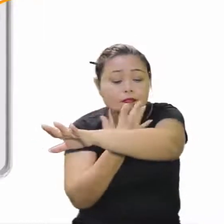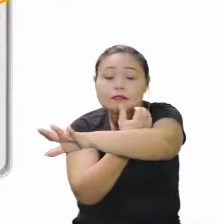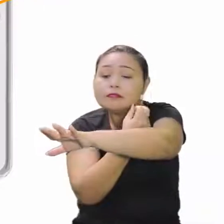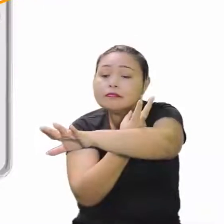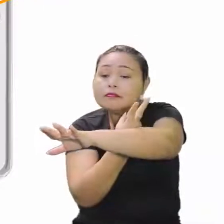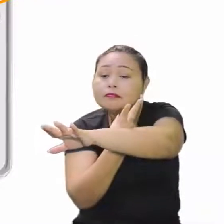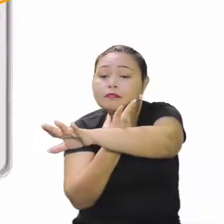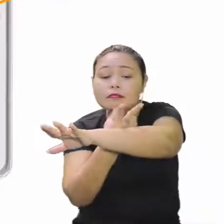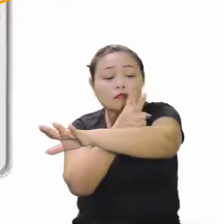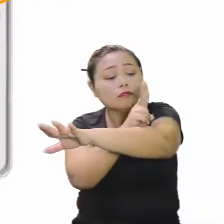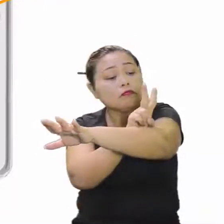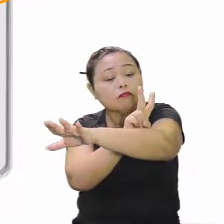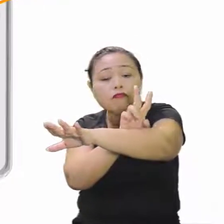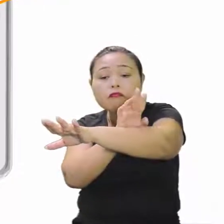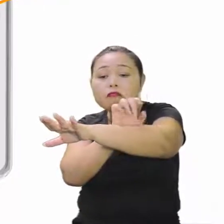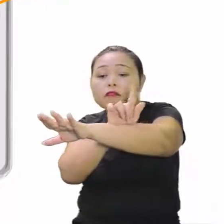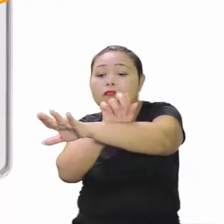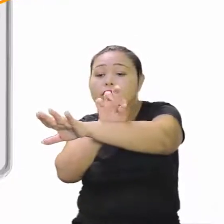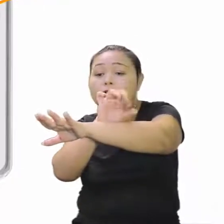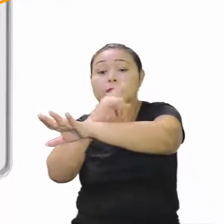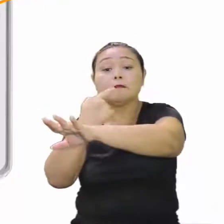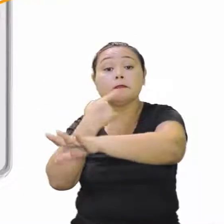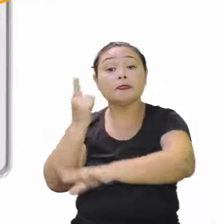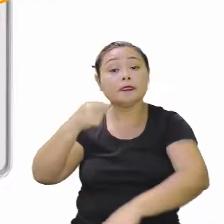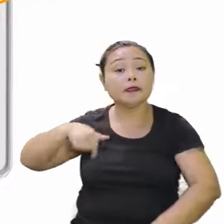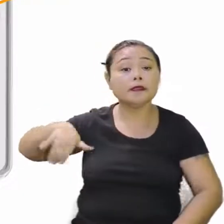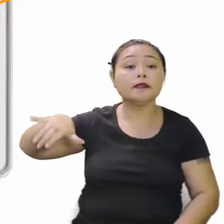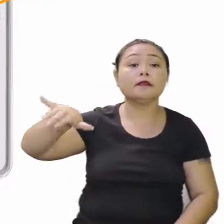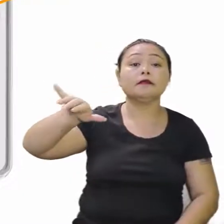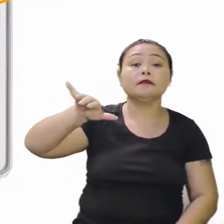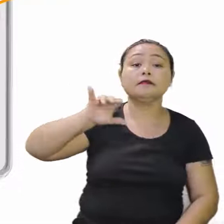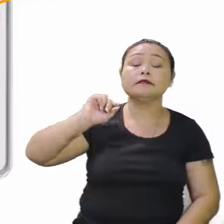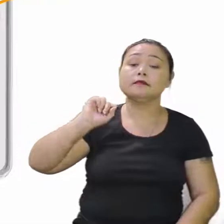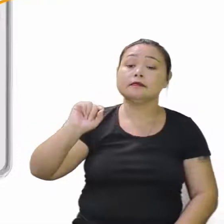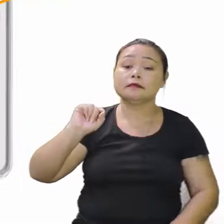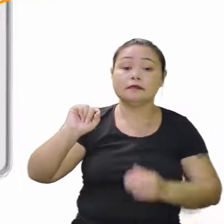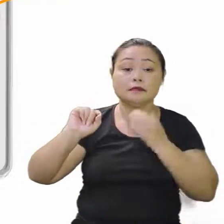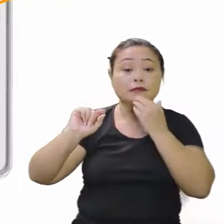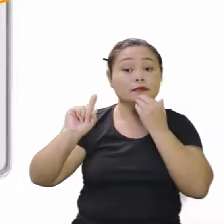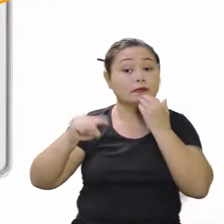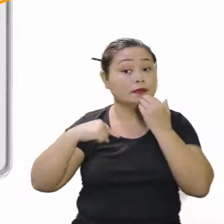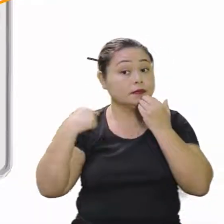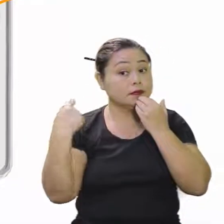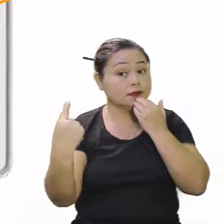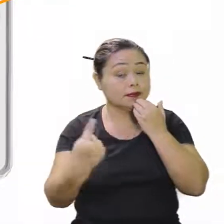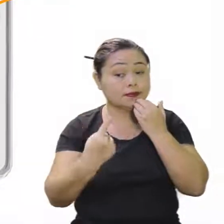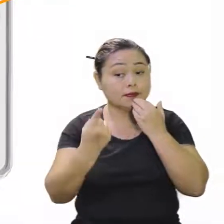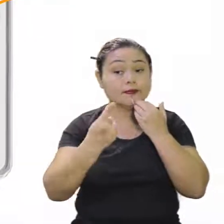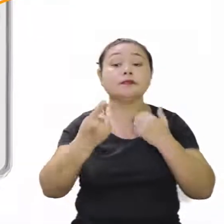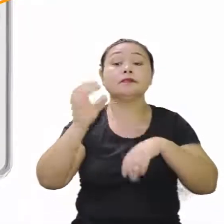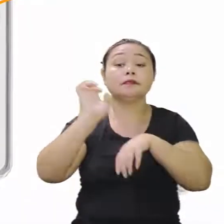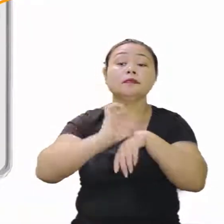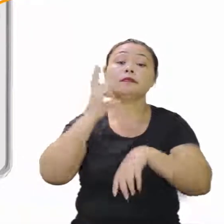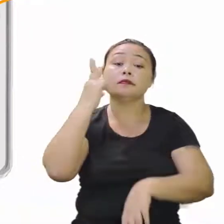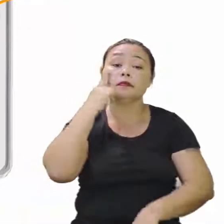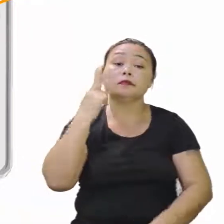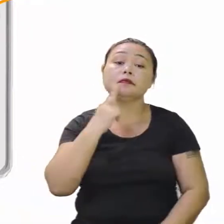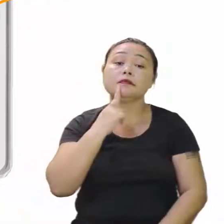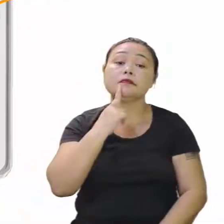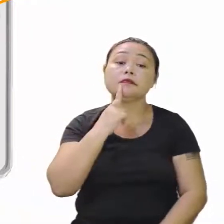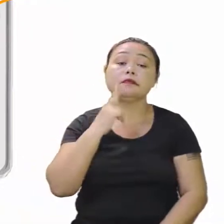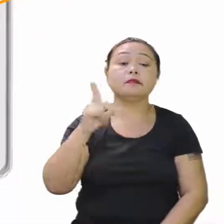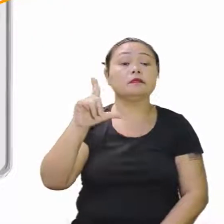Nós estamos falando de uma região que é o nosso estado de Rondônia,